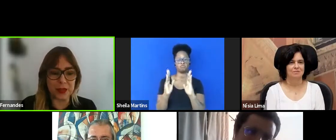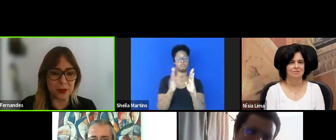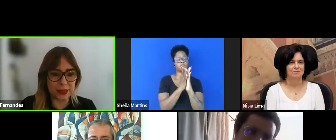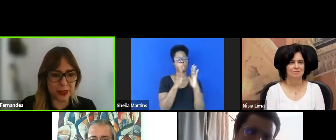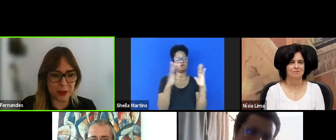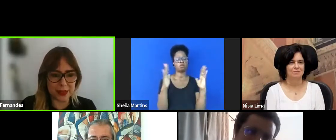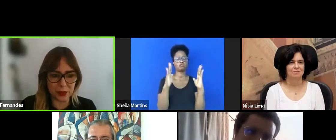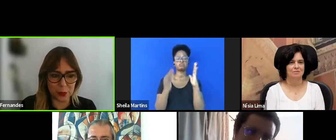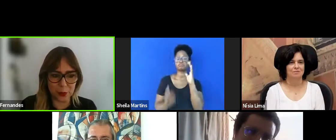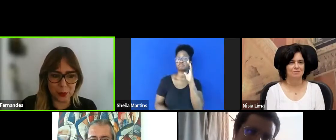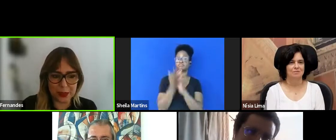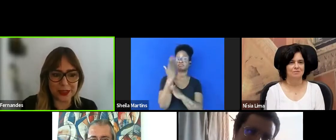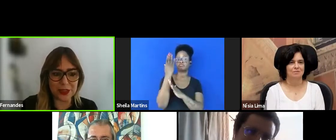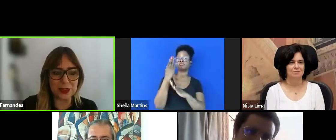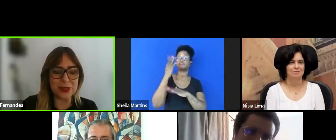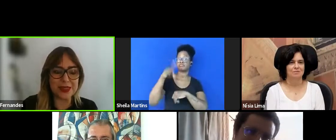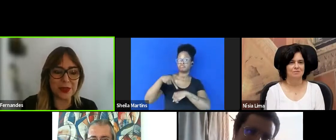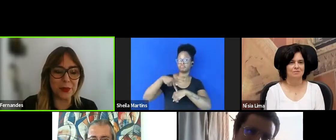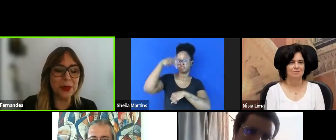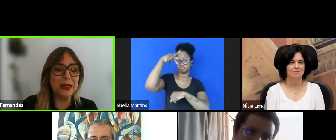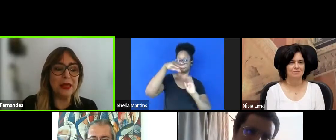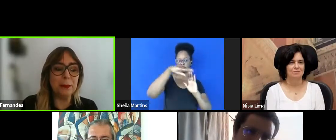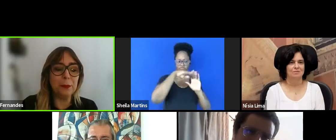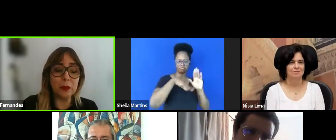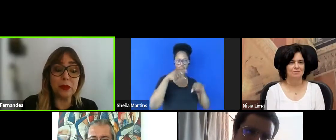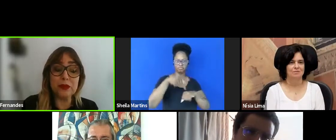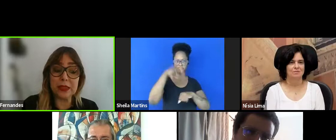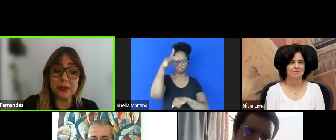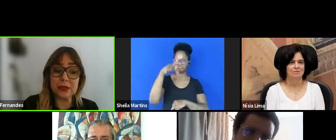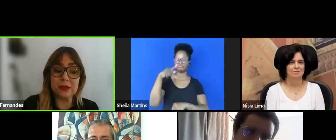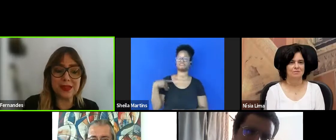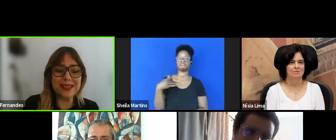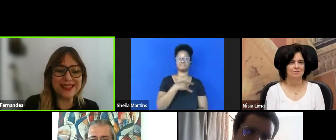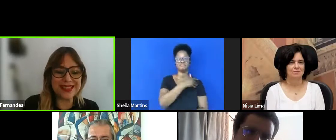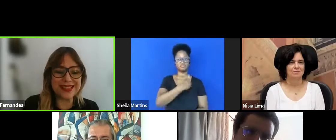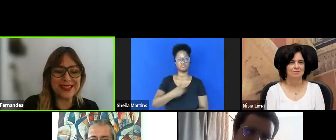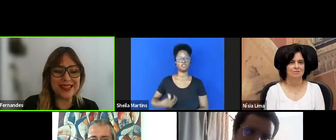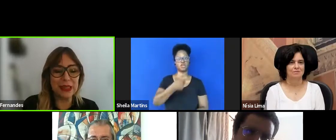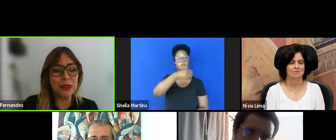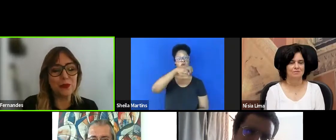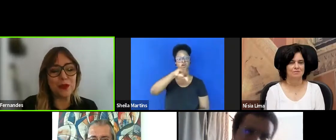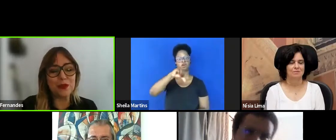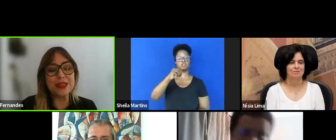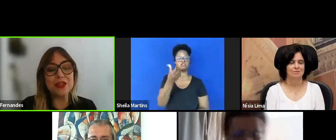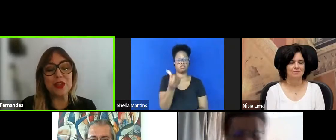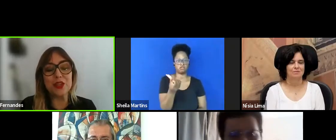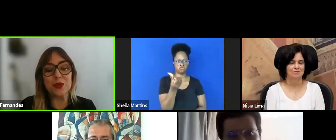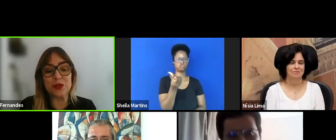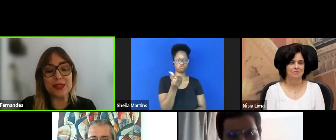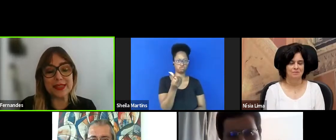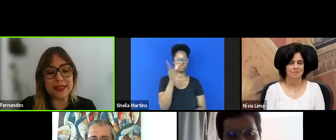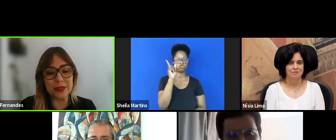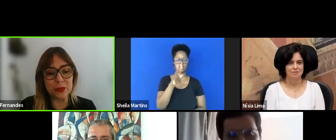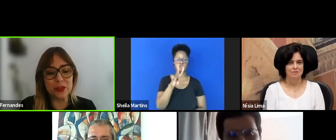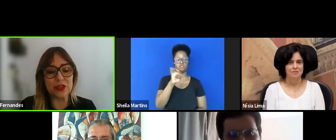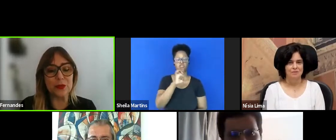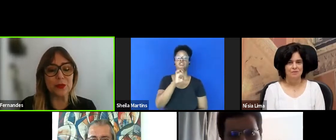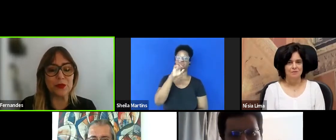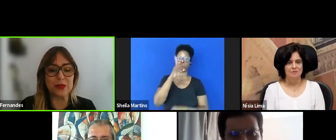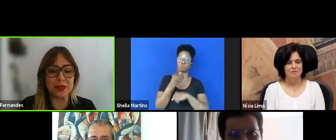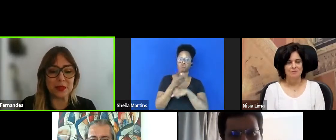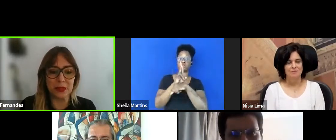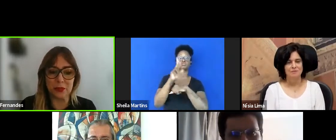de Pós-Graduação em Saúde Pública da instituição em 1996 e foi vice-diretor de ensino